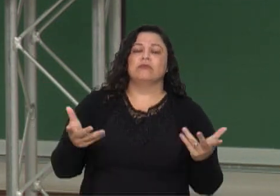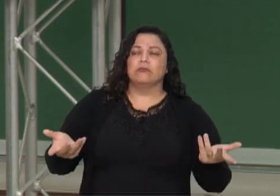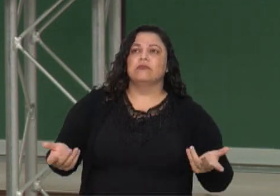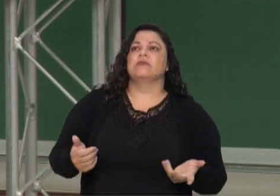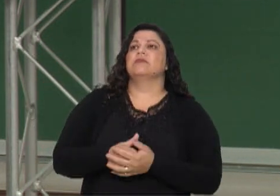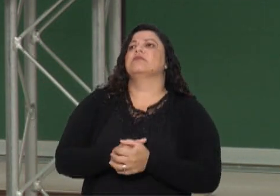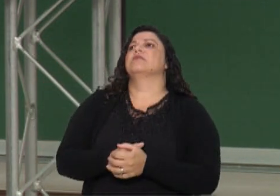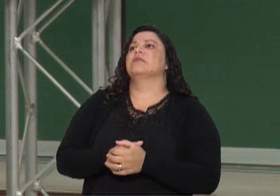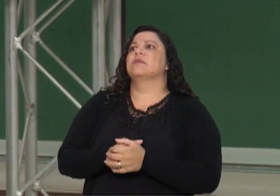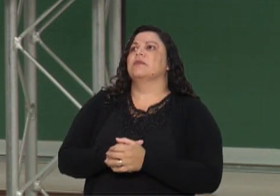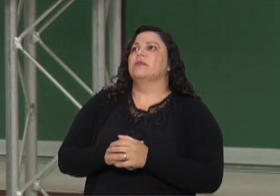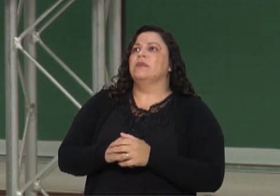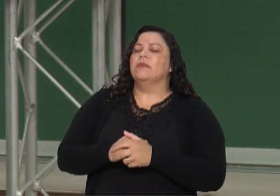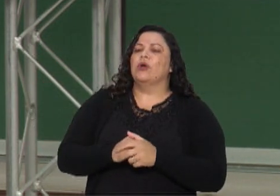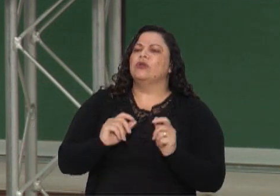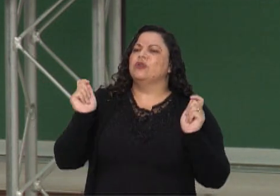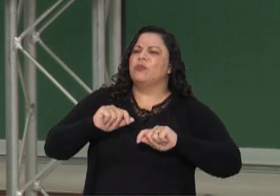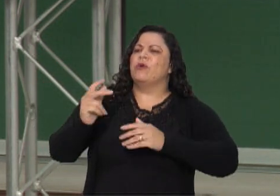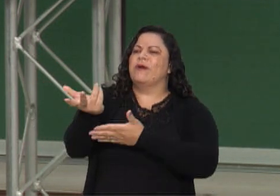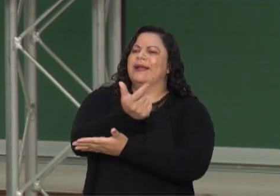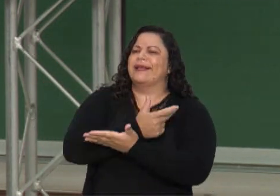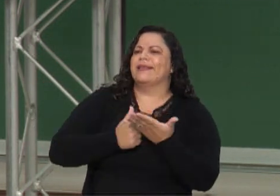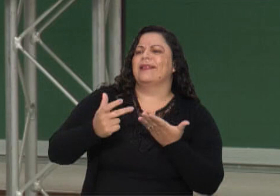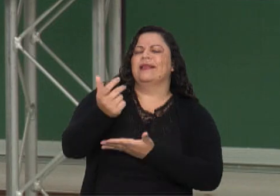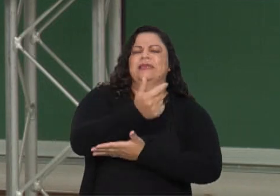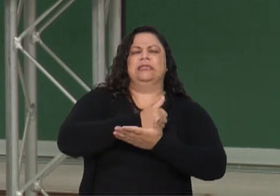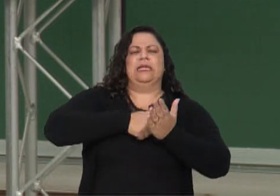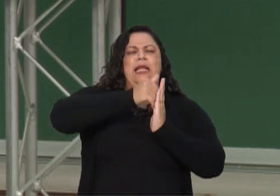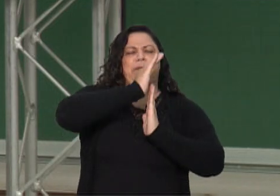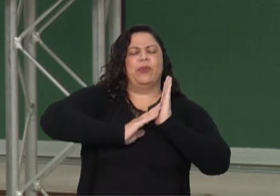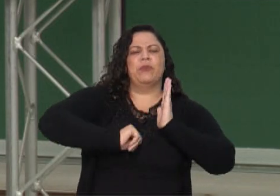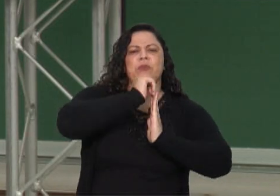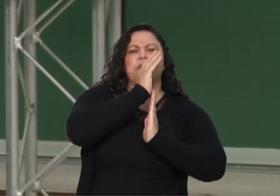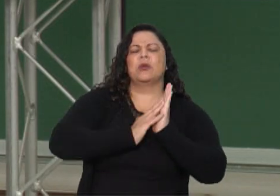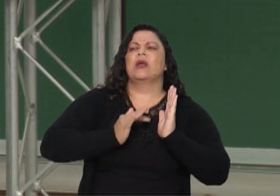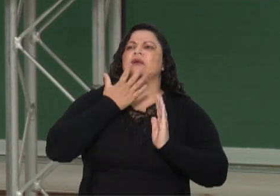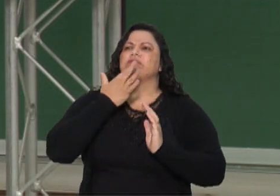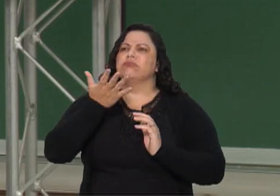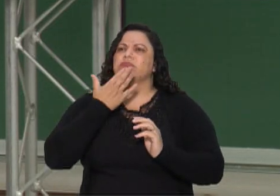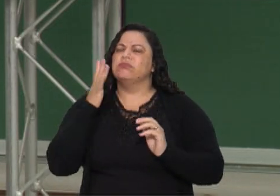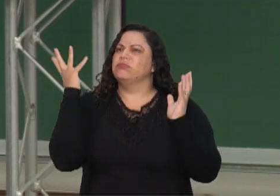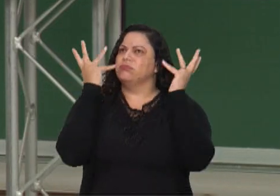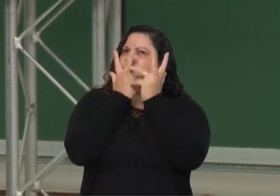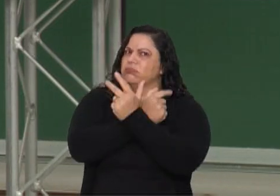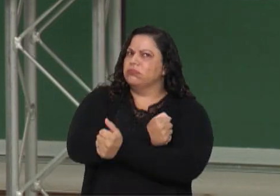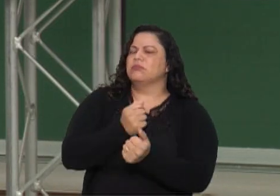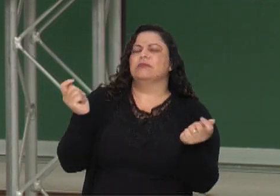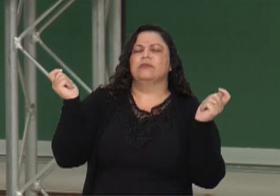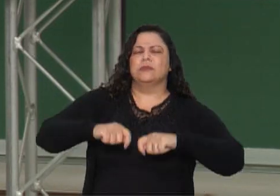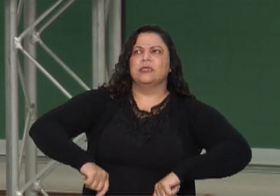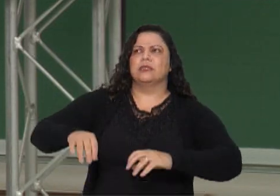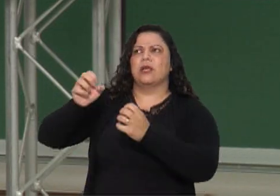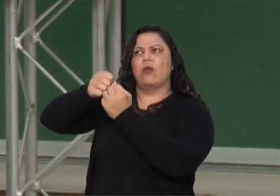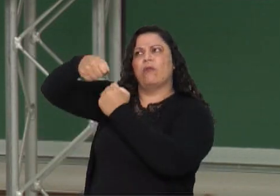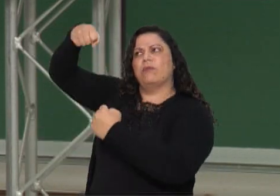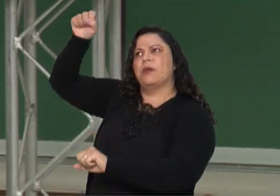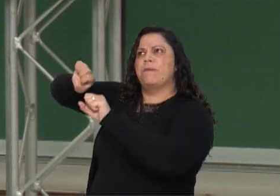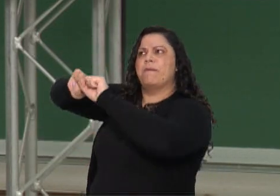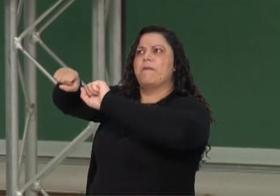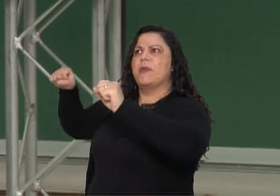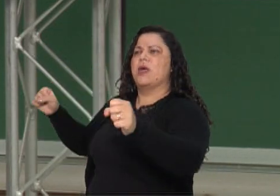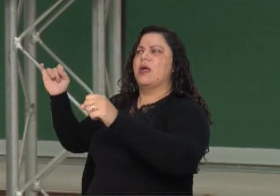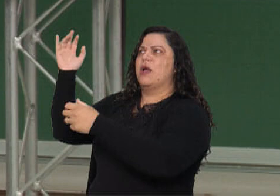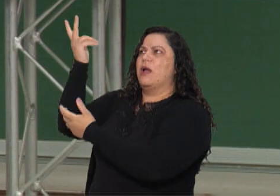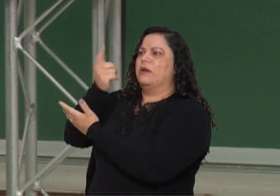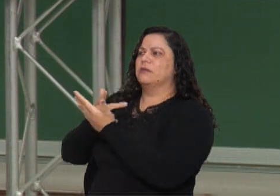esses elementos, tá? Vai colorir bonitinho, tal, para fazer o seu painel, né? E aí, depois de pronto, vai recortar